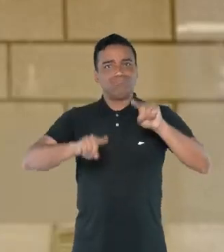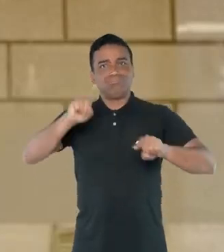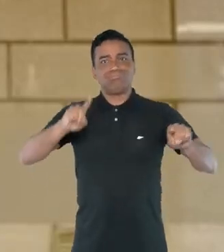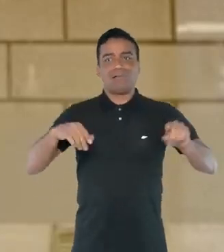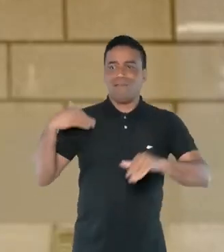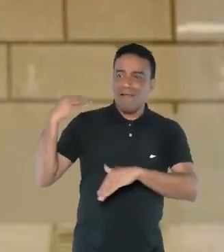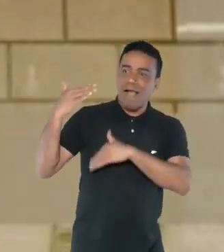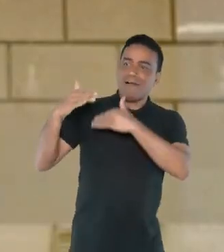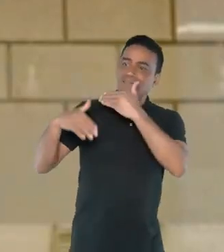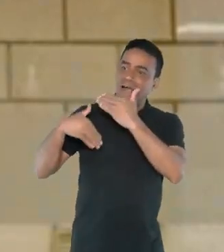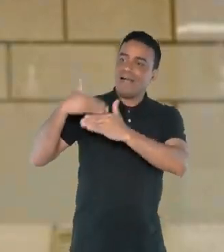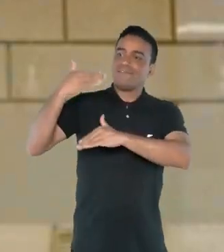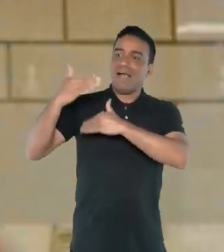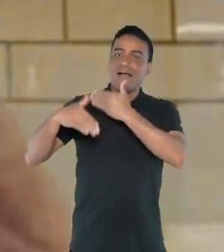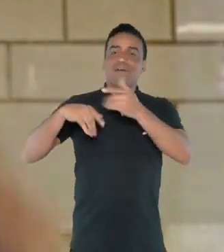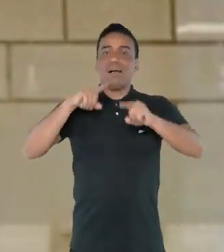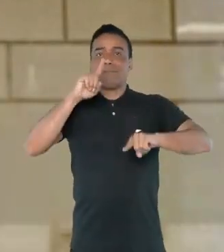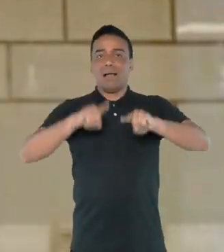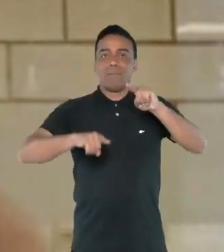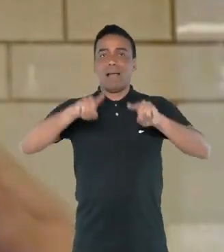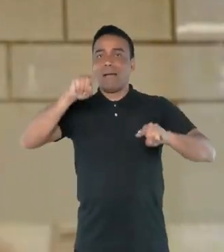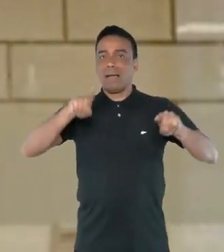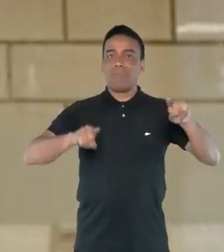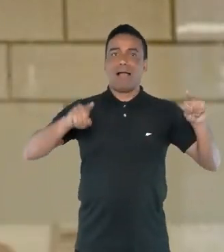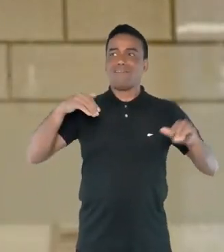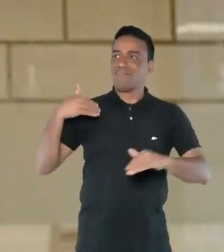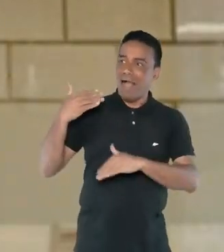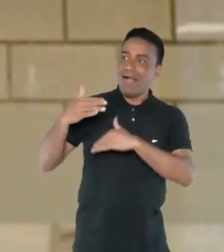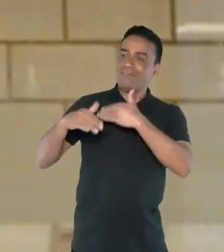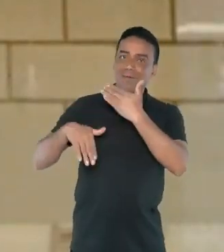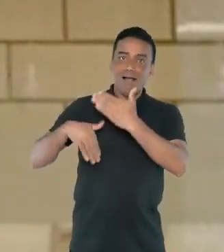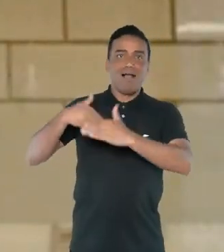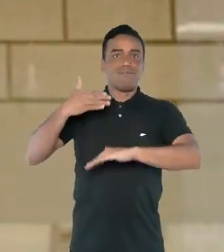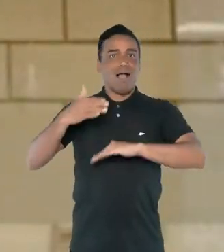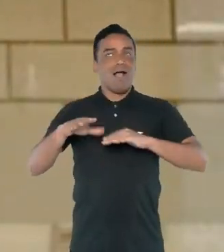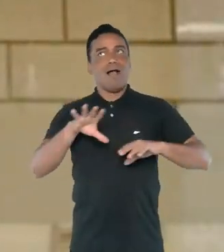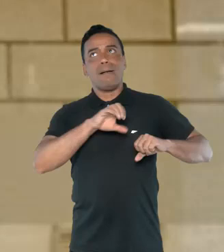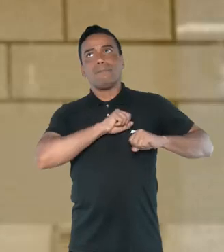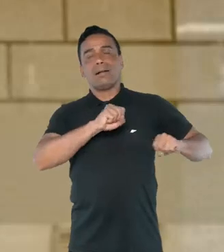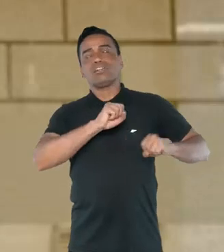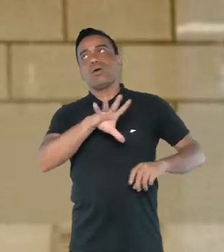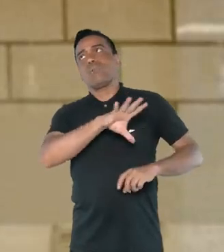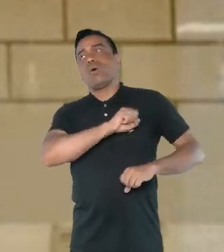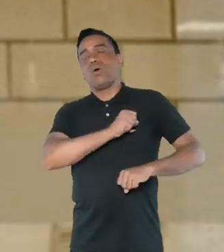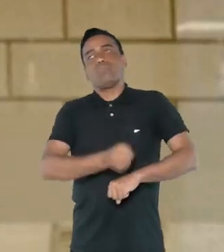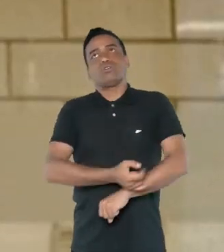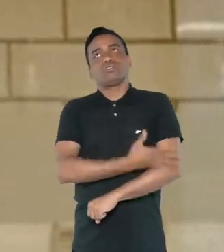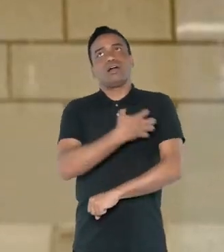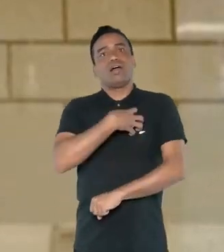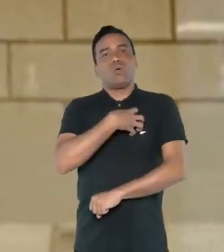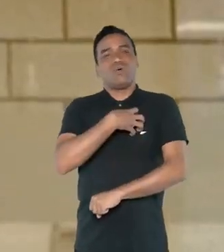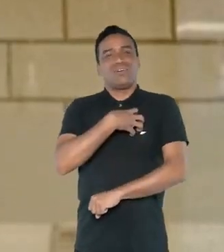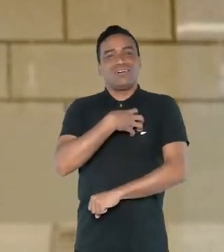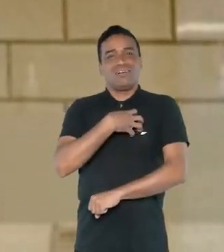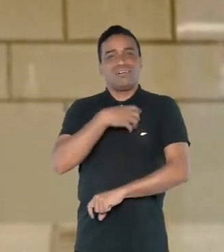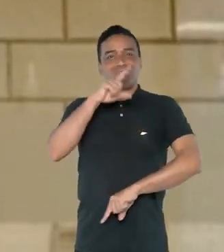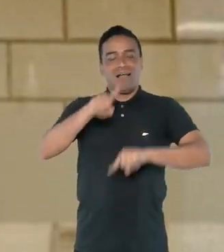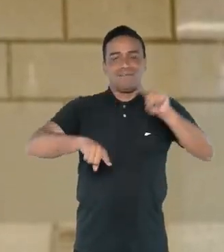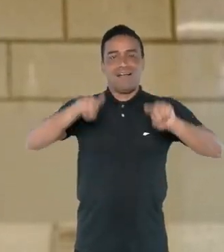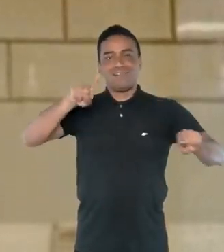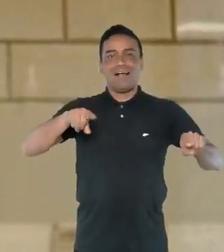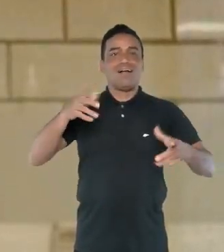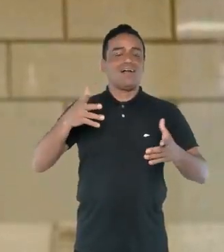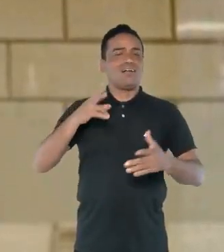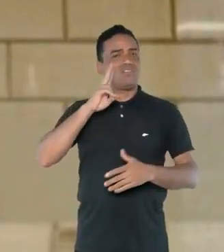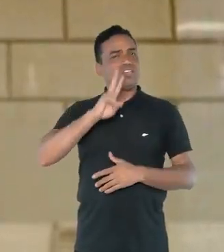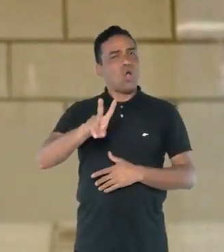né? Então você vai modulando, né, as paixões. Por exemplo, hoje em dia, quando a